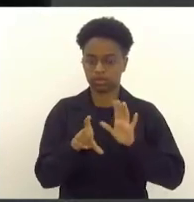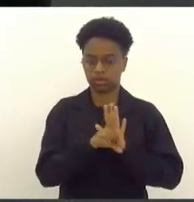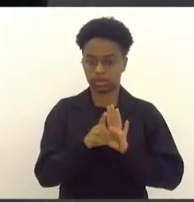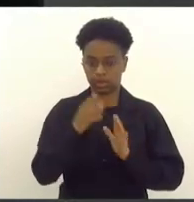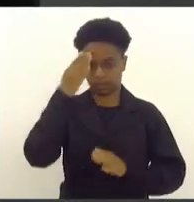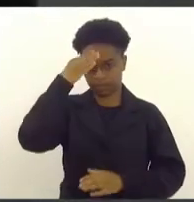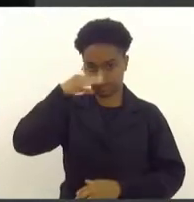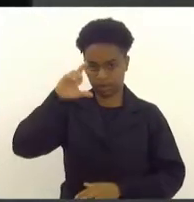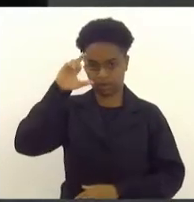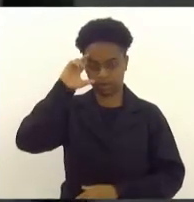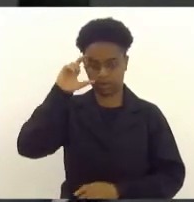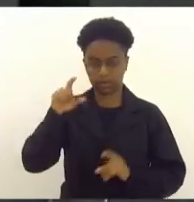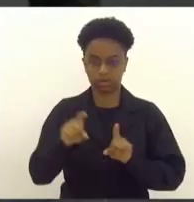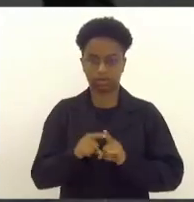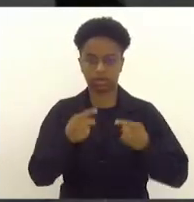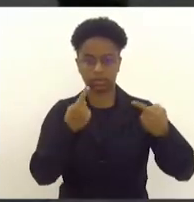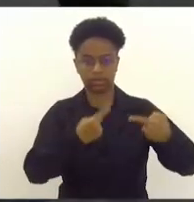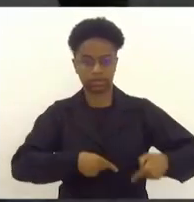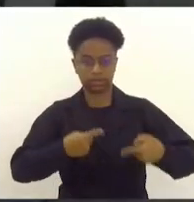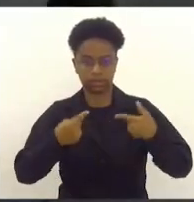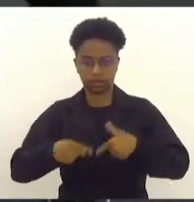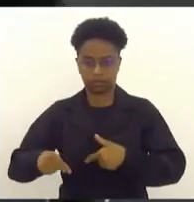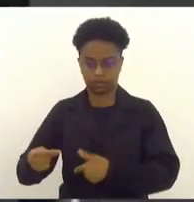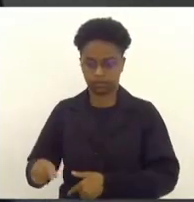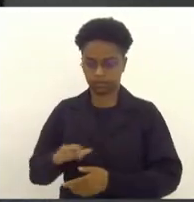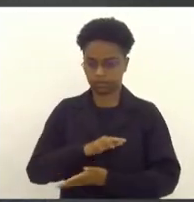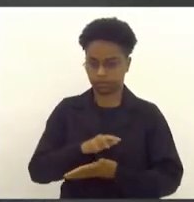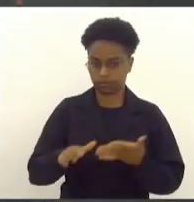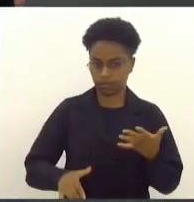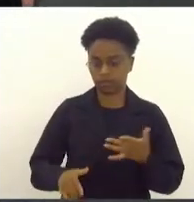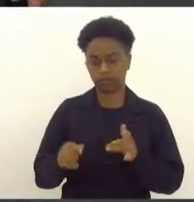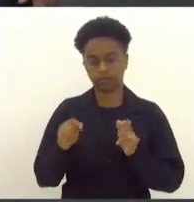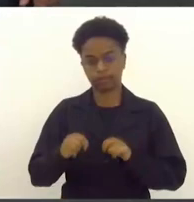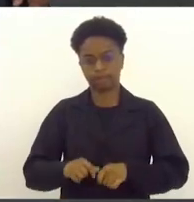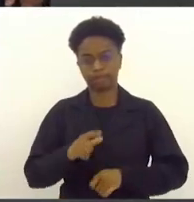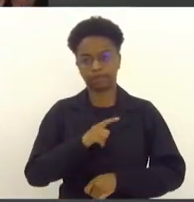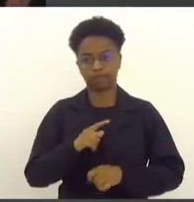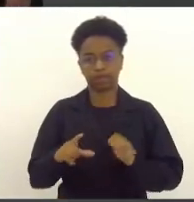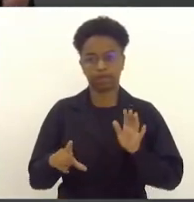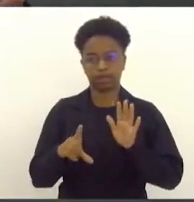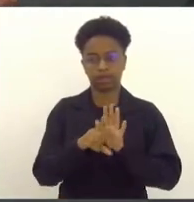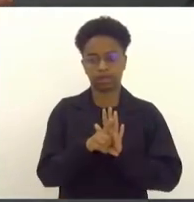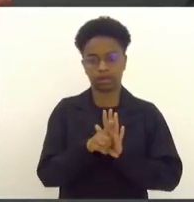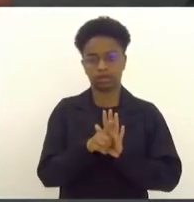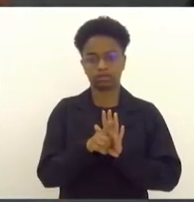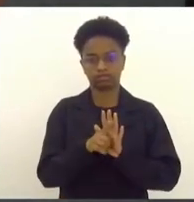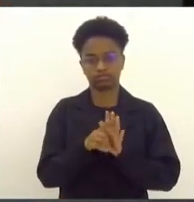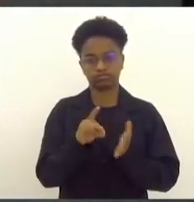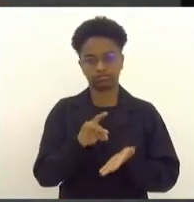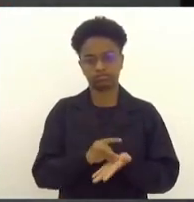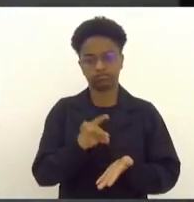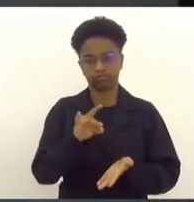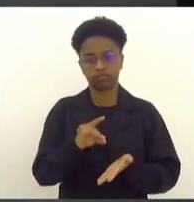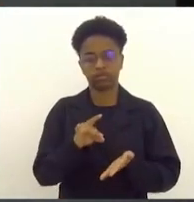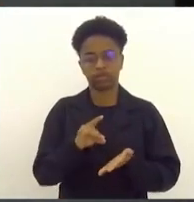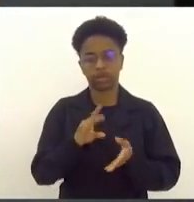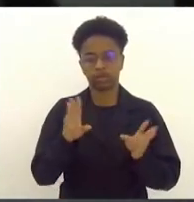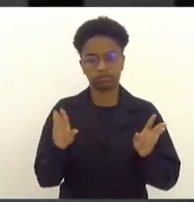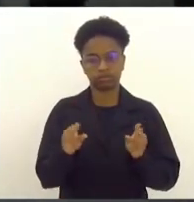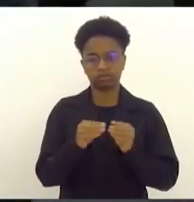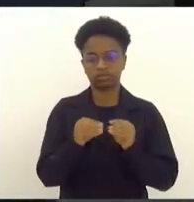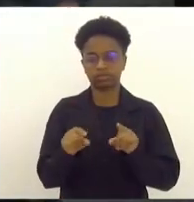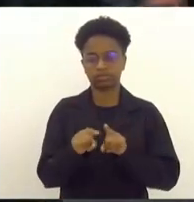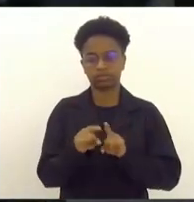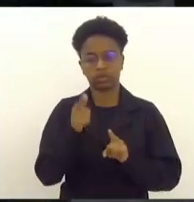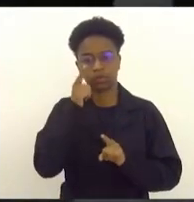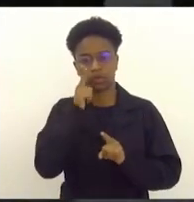da Penha e os desafios para que a gente possa ter essa lei evidentemente sendo conclusiva e